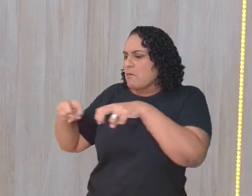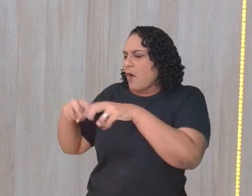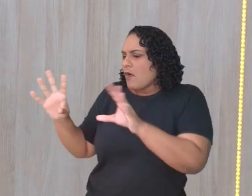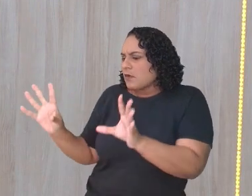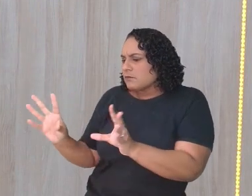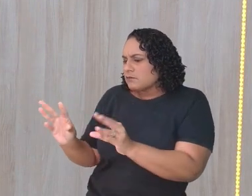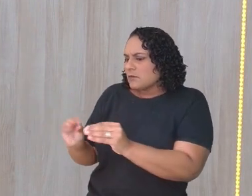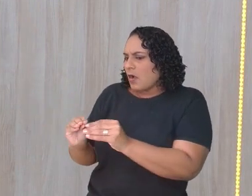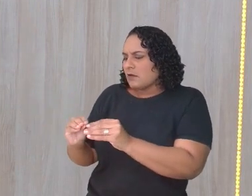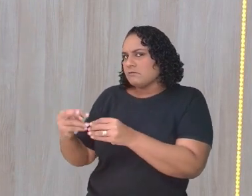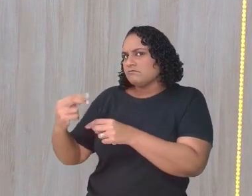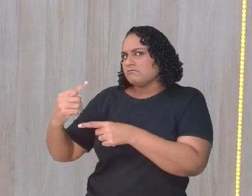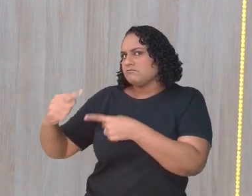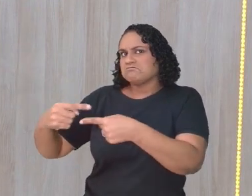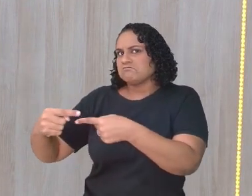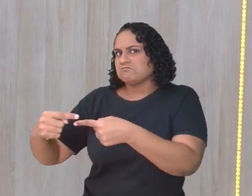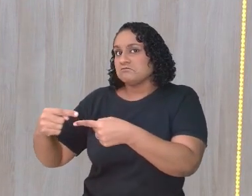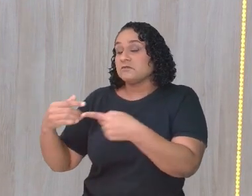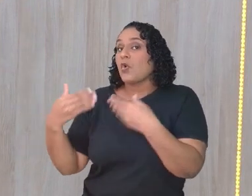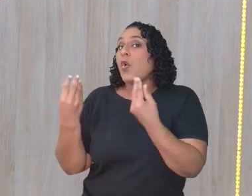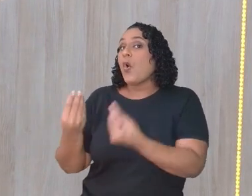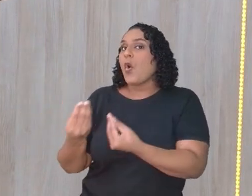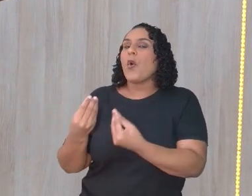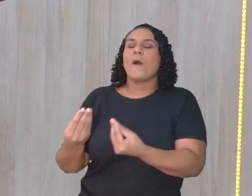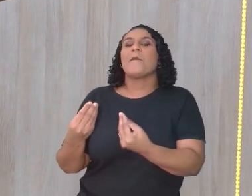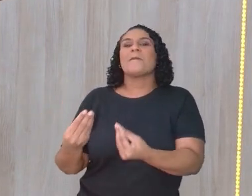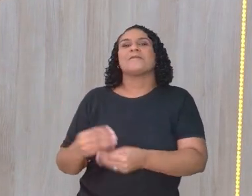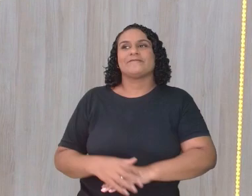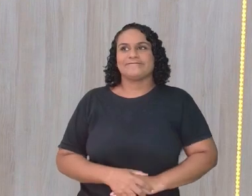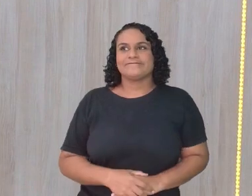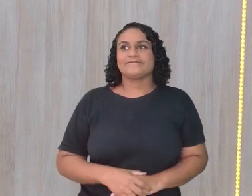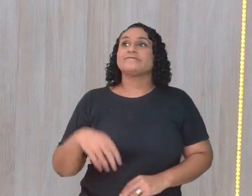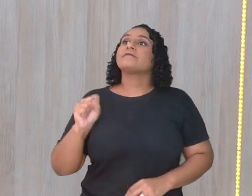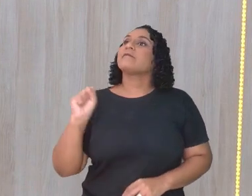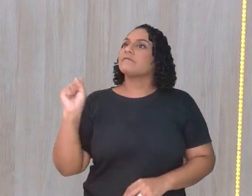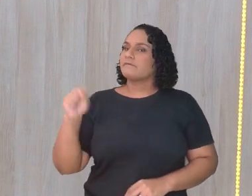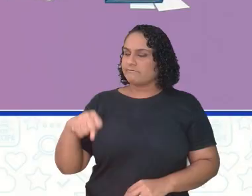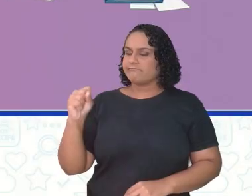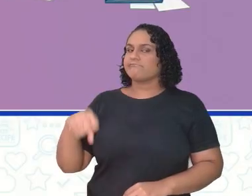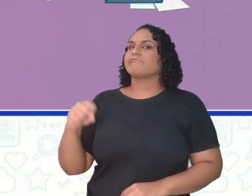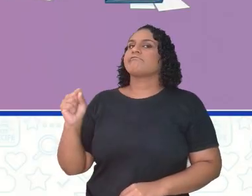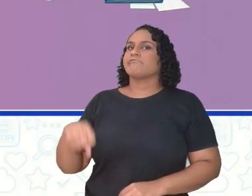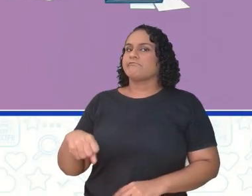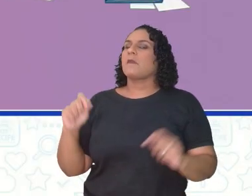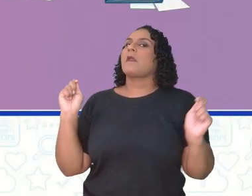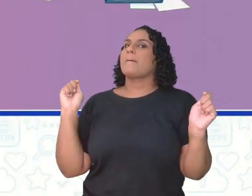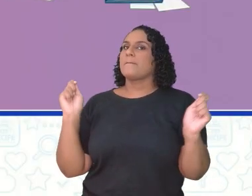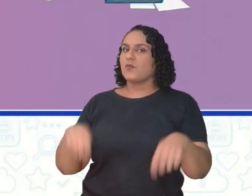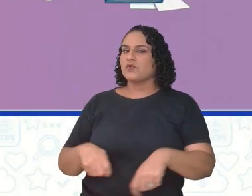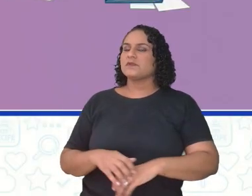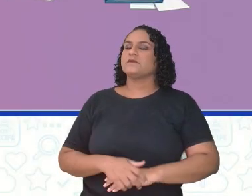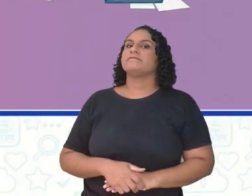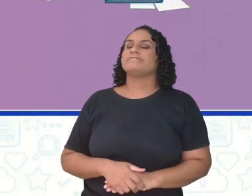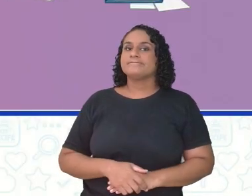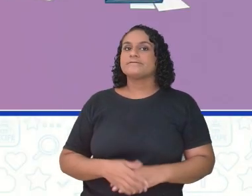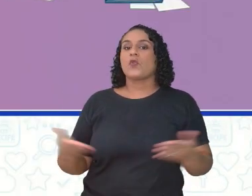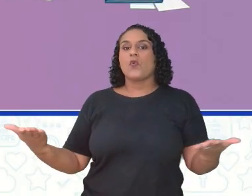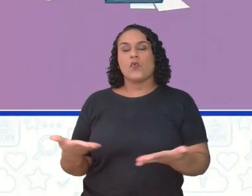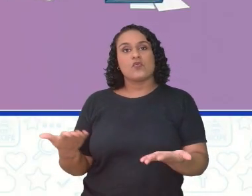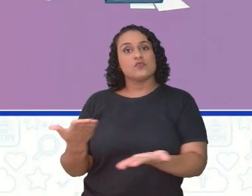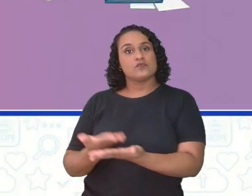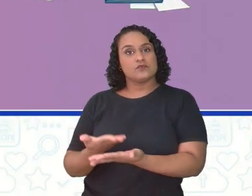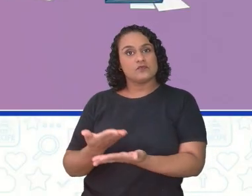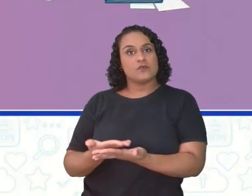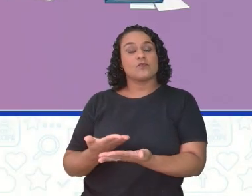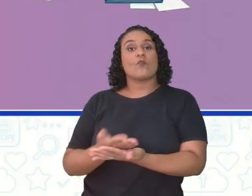ele origina outro ser? Então, vamos ver, sim, pessoal. Nós vamos ver na nossa aula de